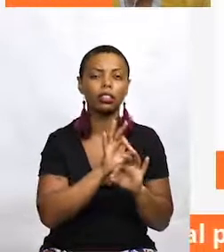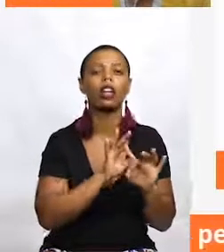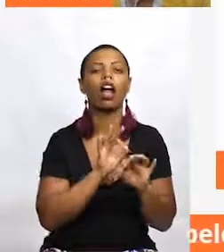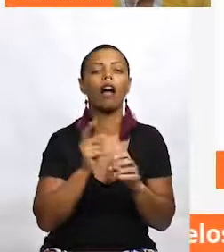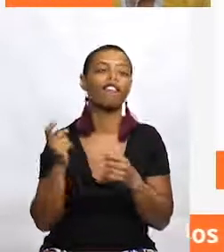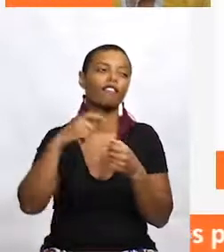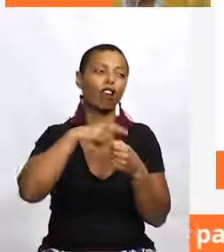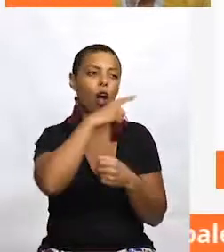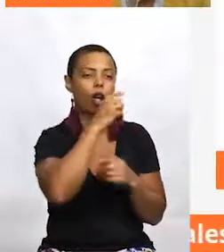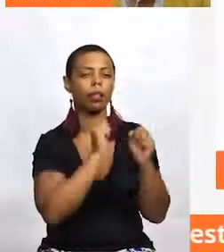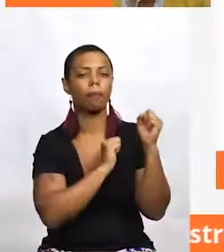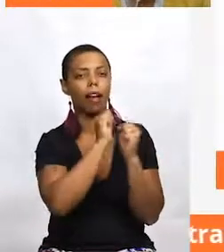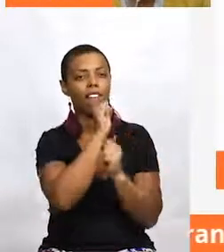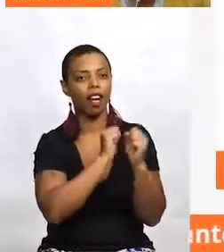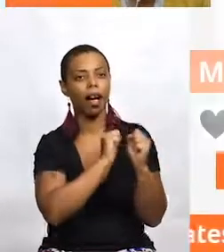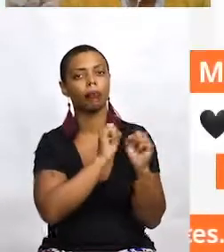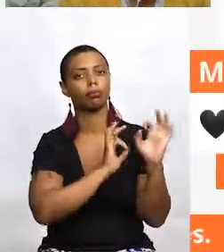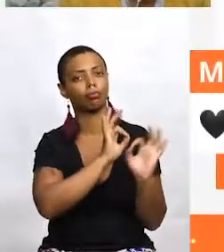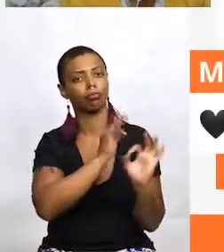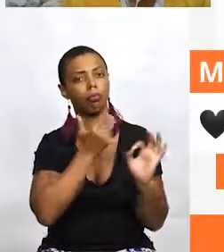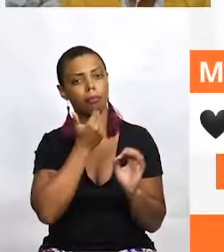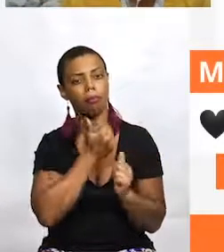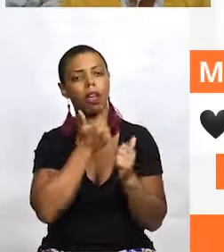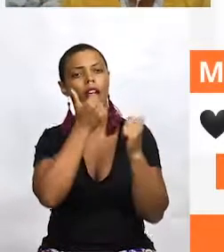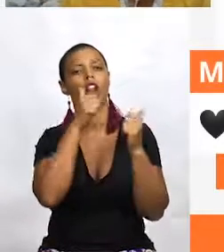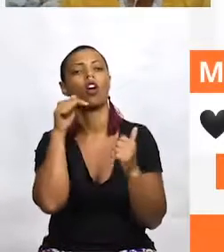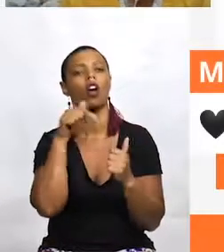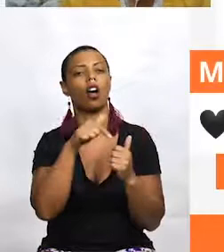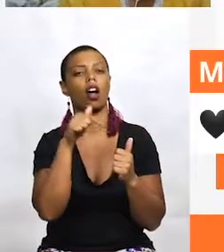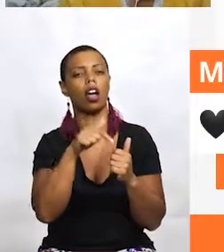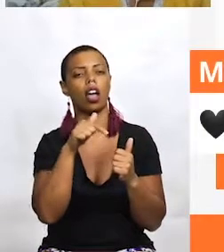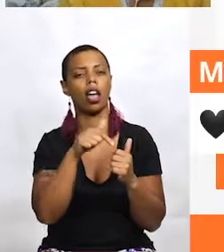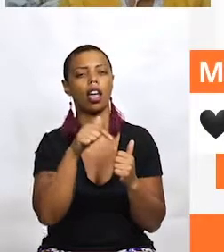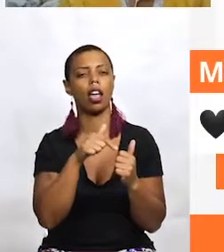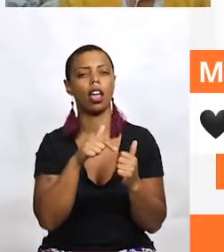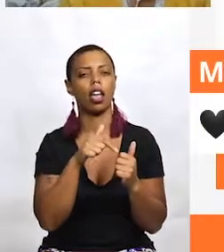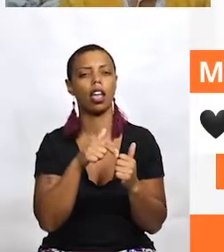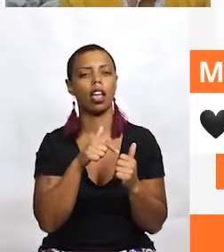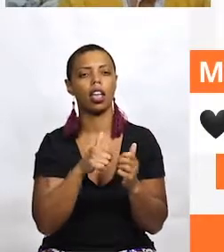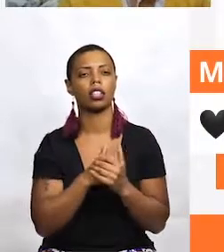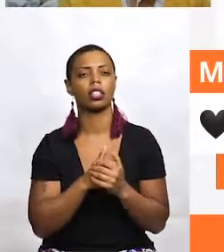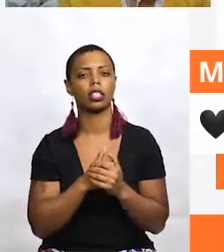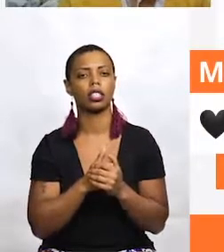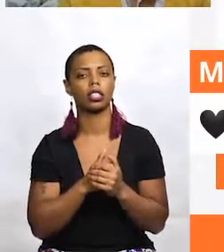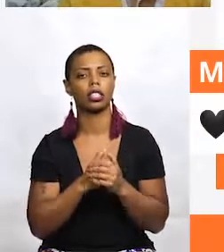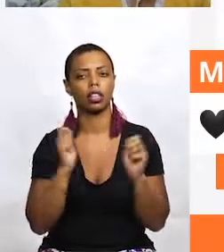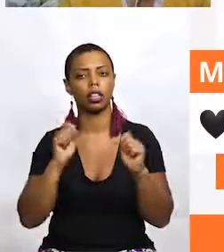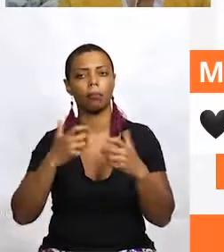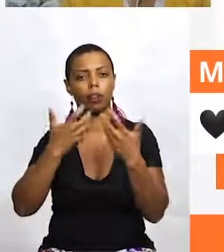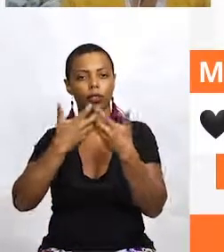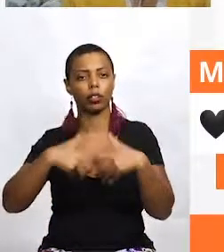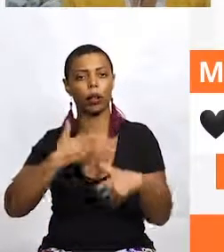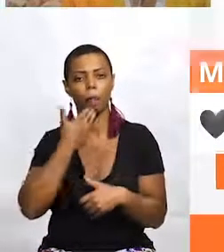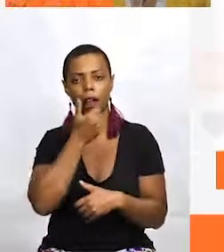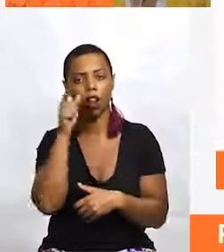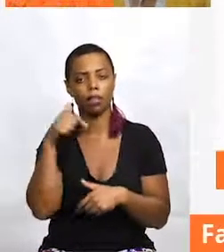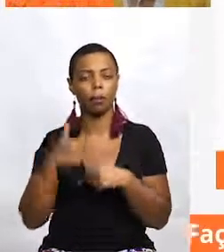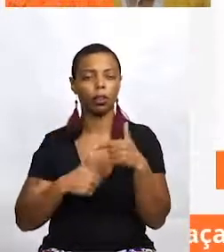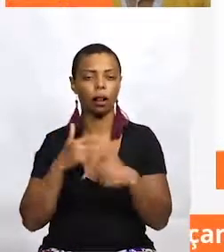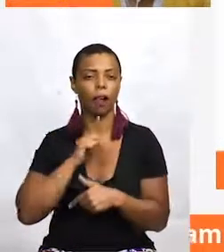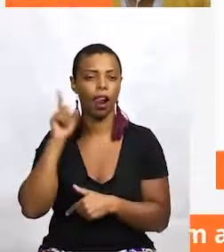fábrica para fazer esse dispositivo melhor, que funcione melhor. Isso aí foi meu trabalho lá em